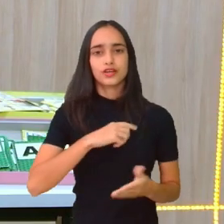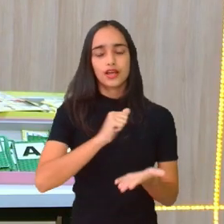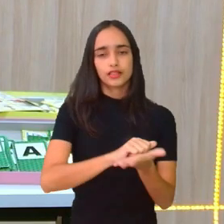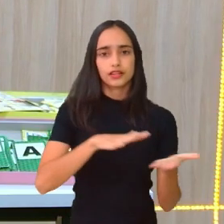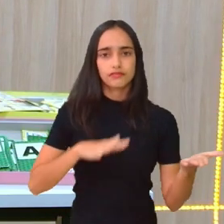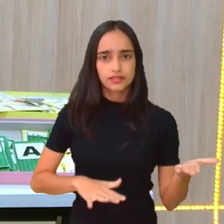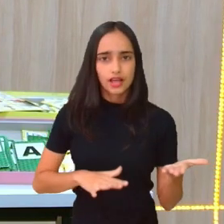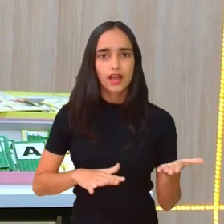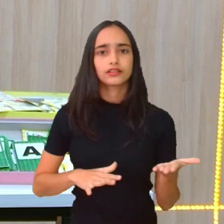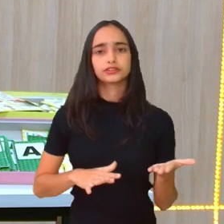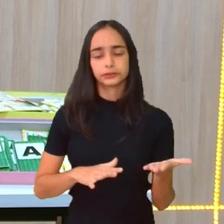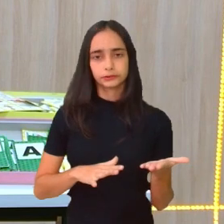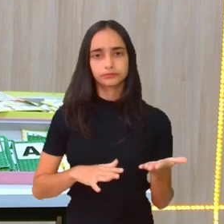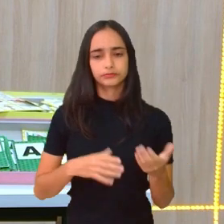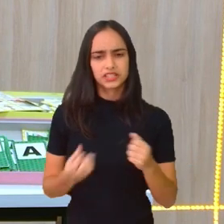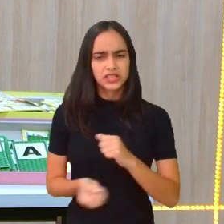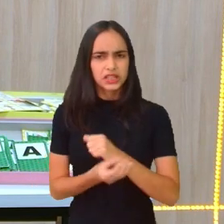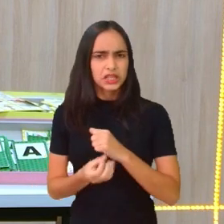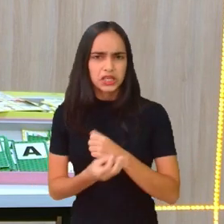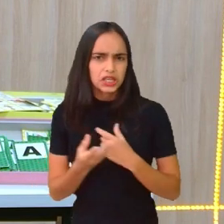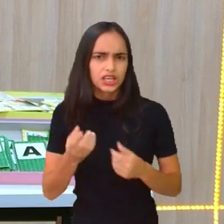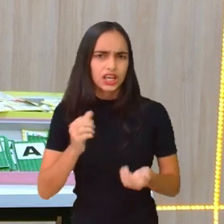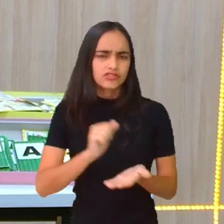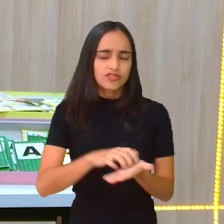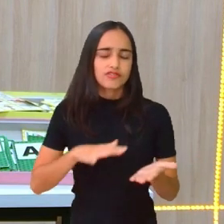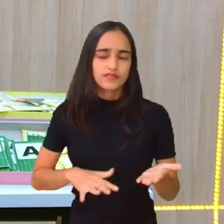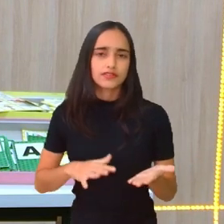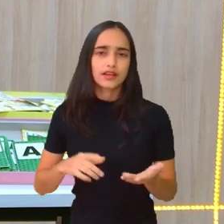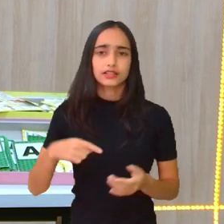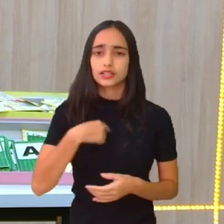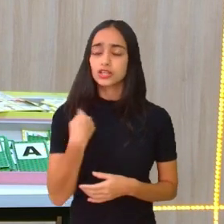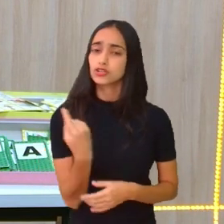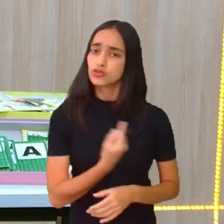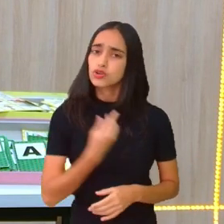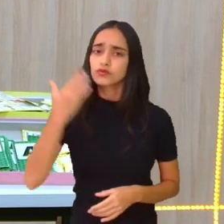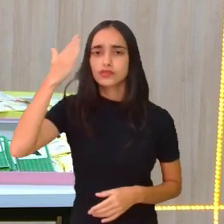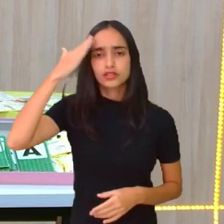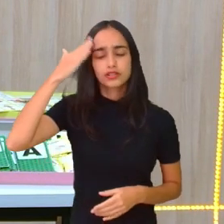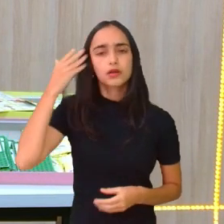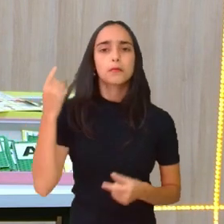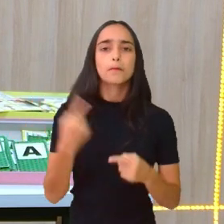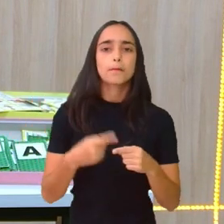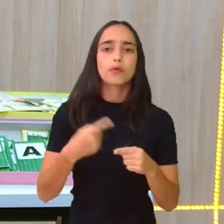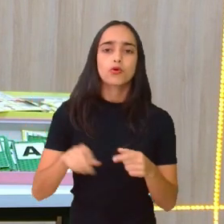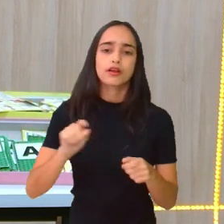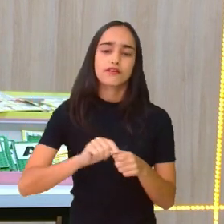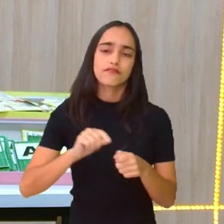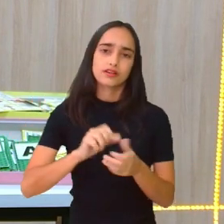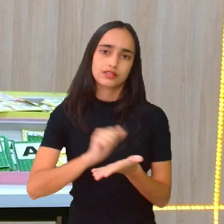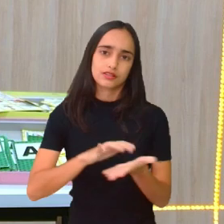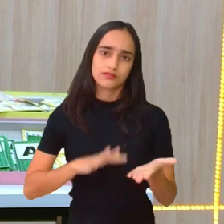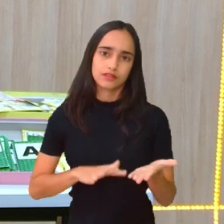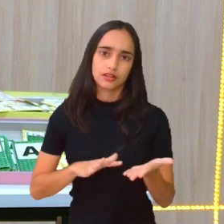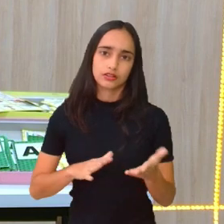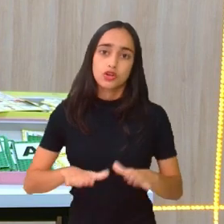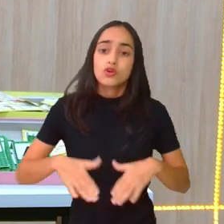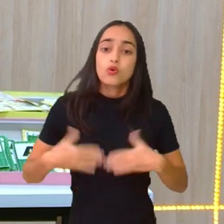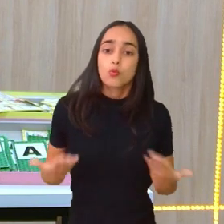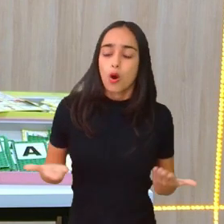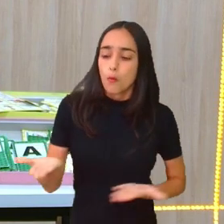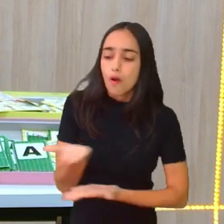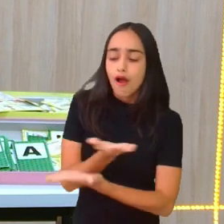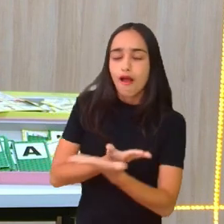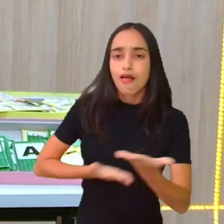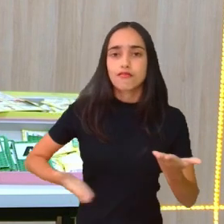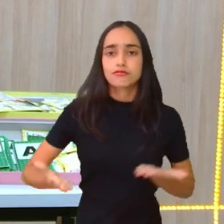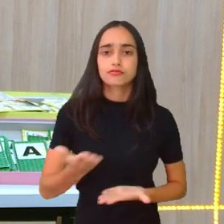de atividades, né? Só que a gente vai entender por que a gente faz aquela atividade e qual a relação que essa atividade tem com a